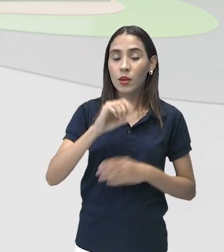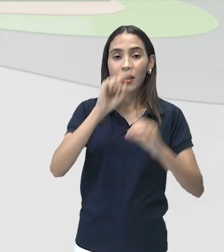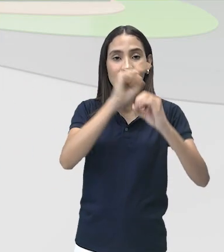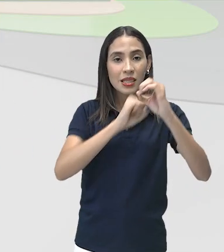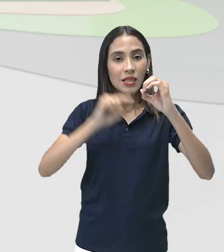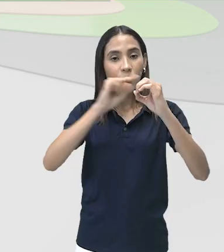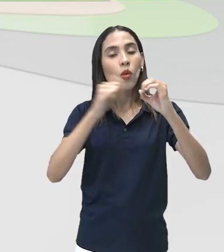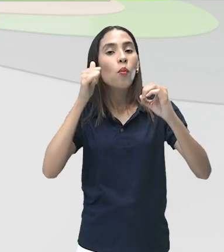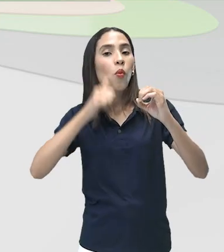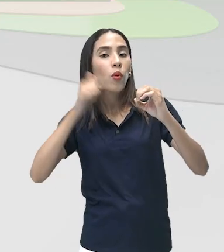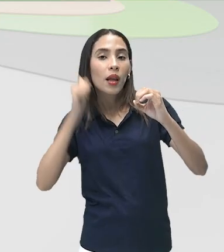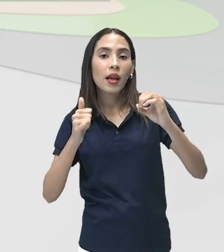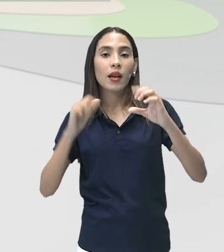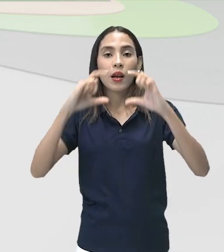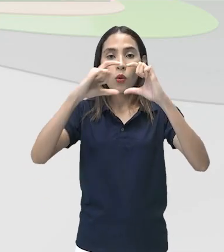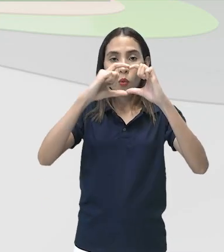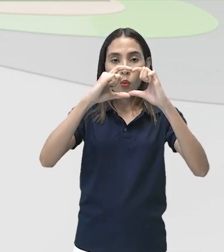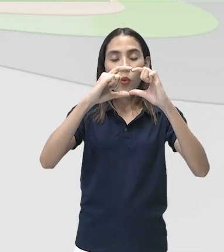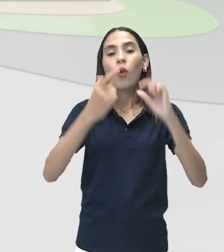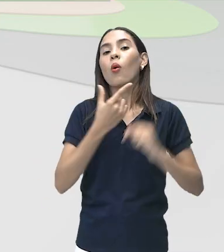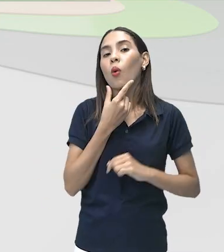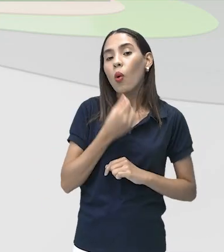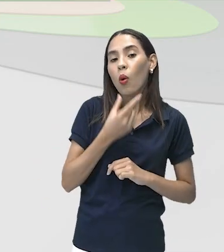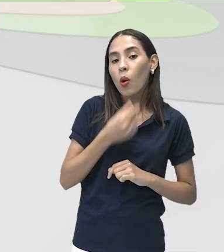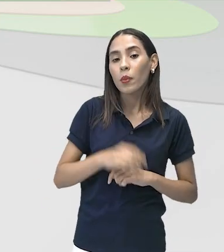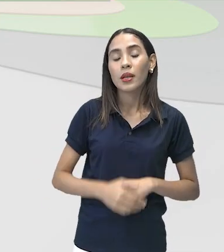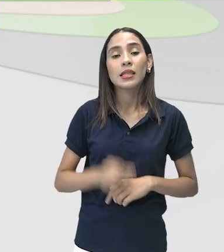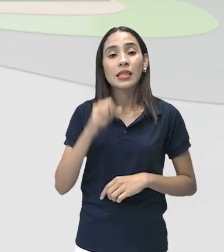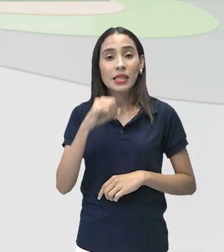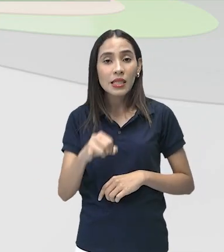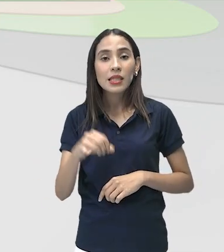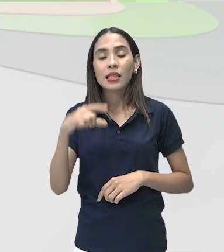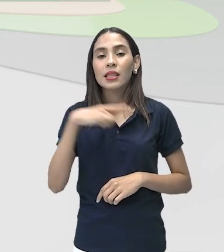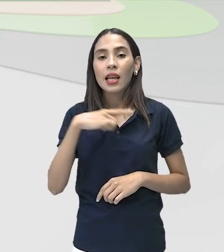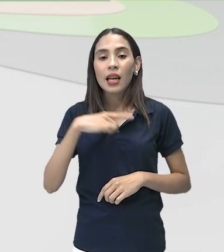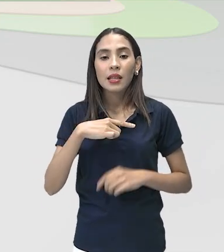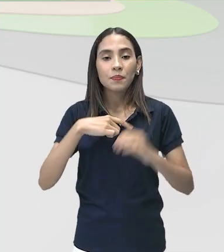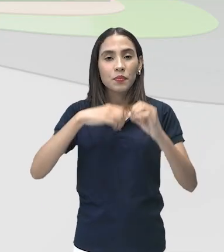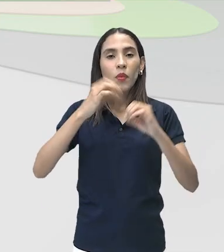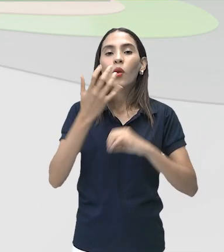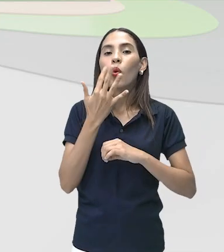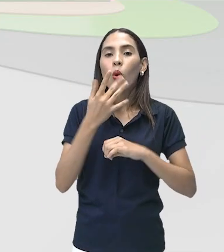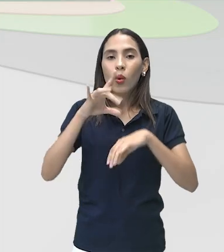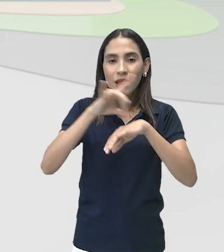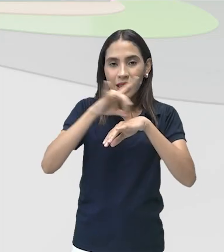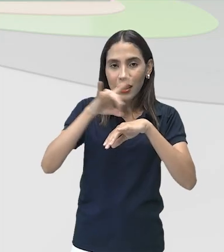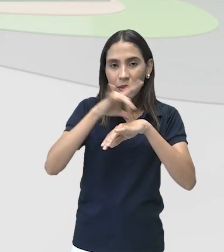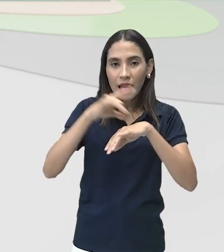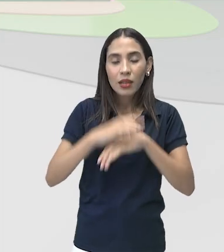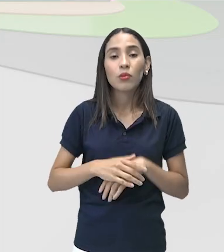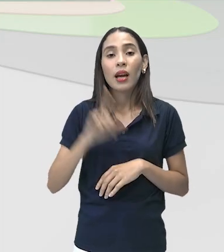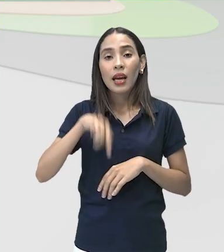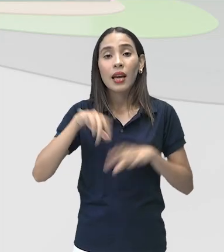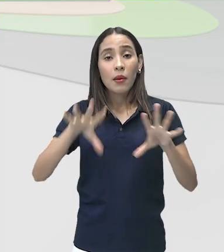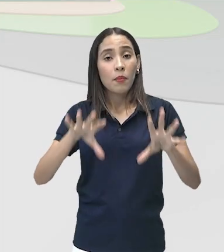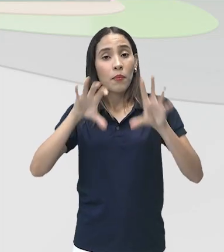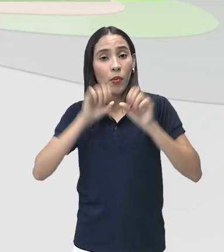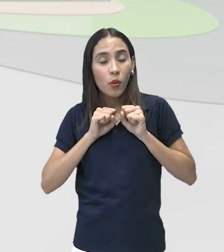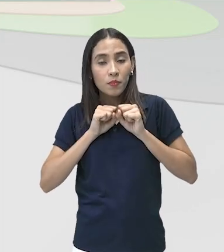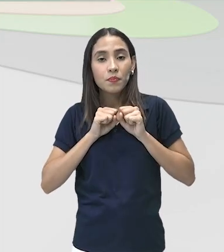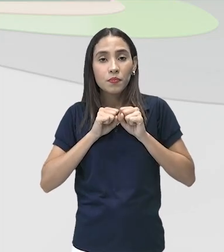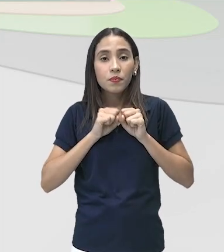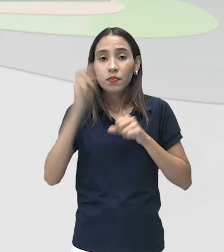representa uma mulher, o quadrado, um homem, e quando esses símbolos eles estão preenchidos, representam um indivíduo portador,